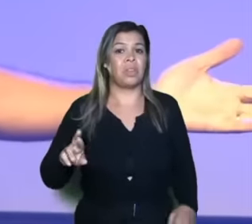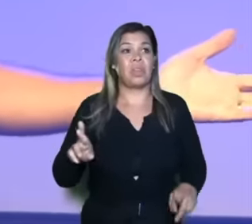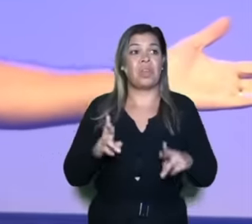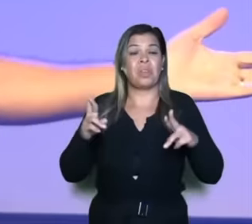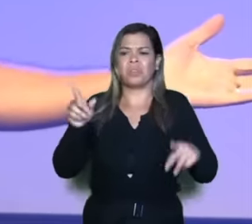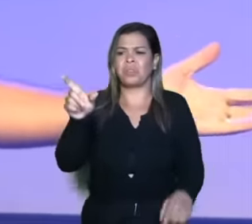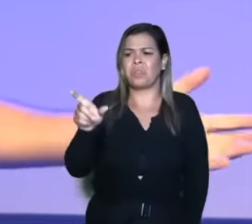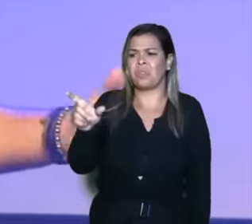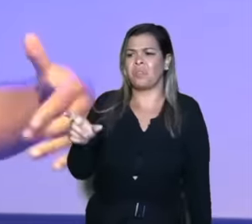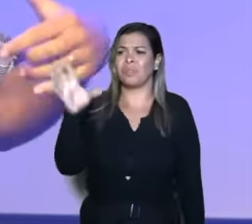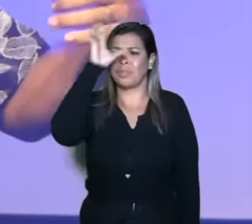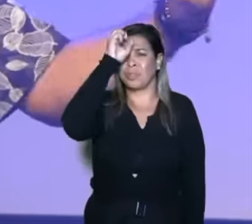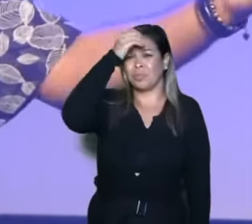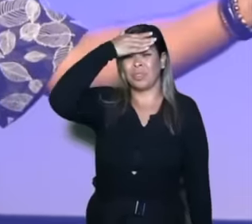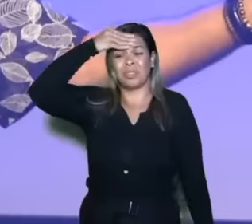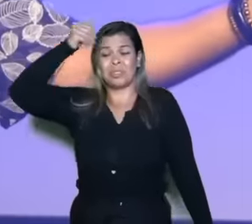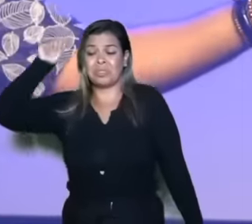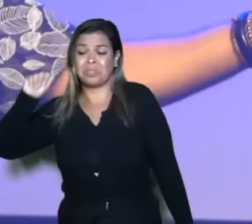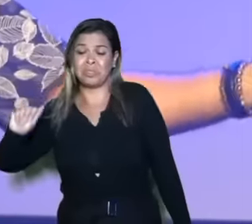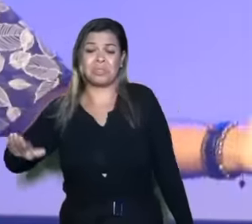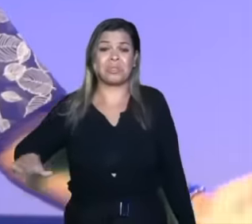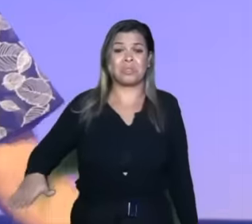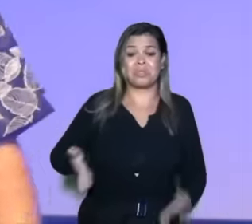Você desaprendeu a navegar.